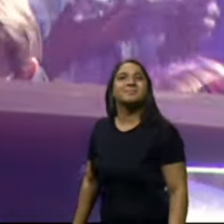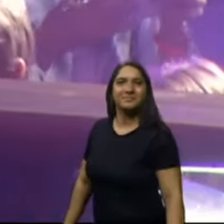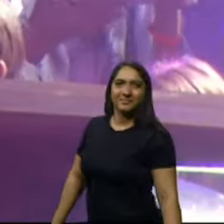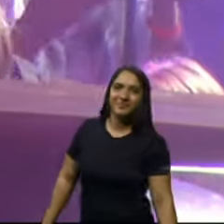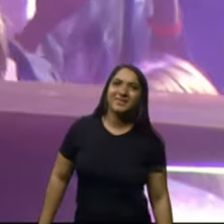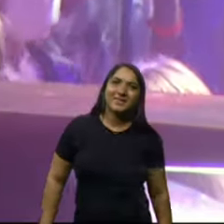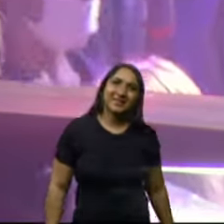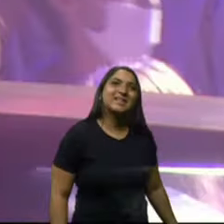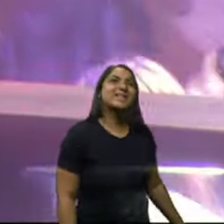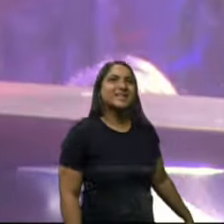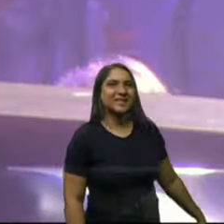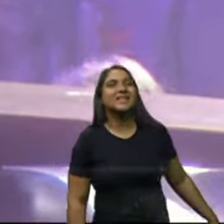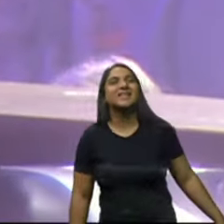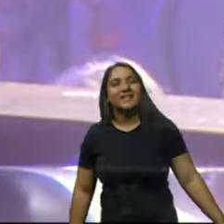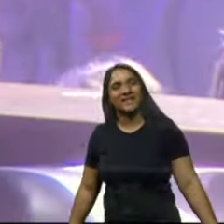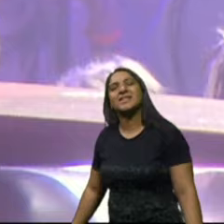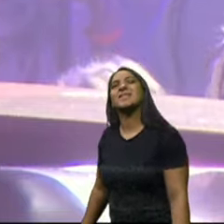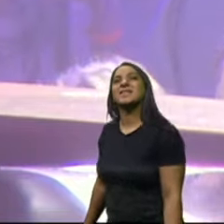um